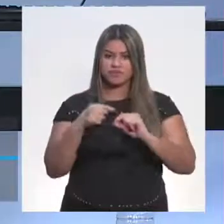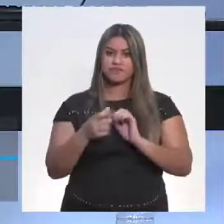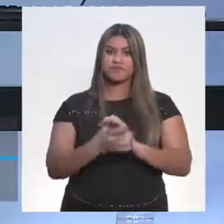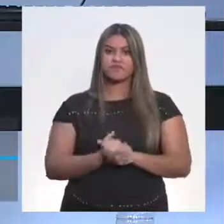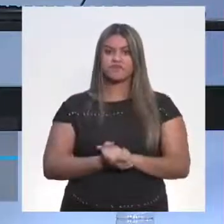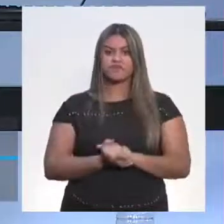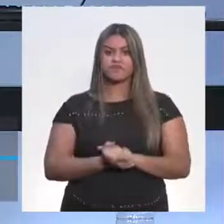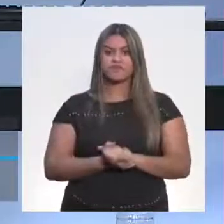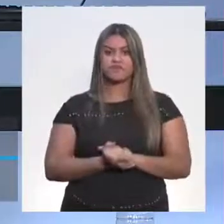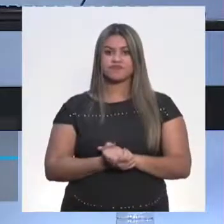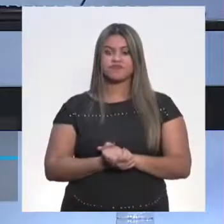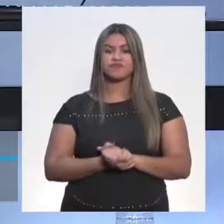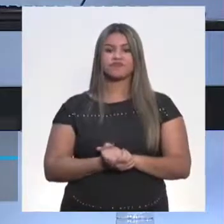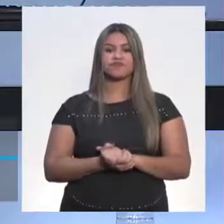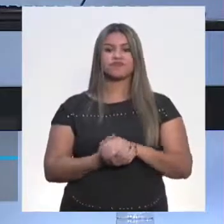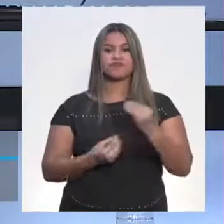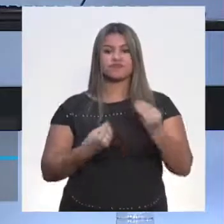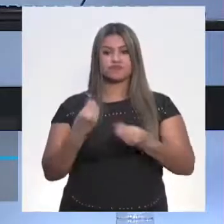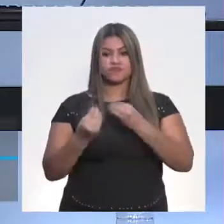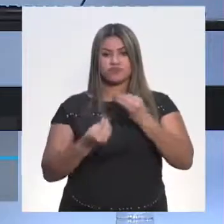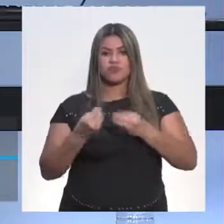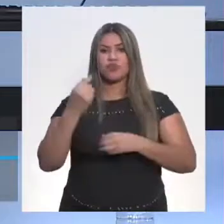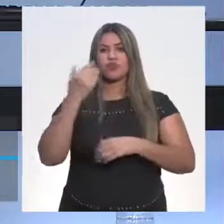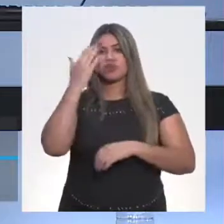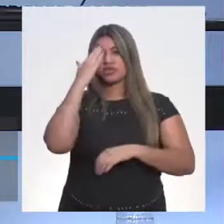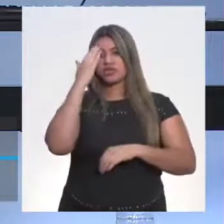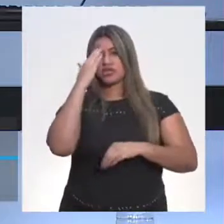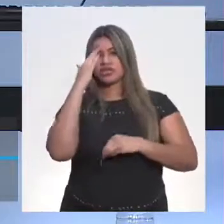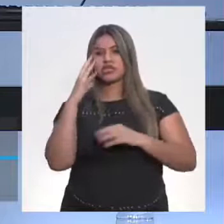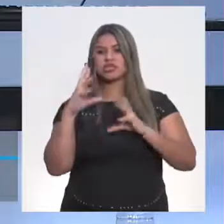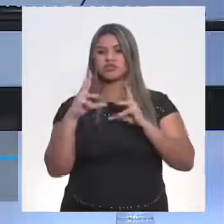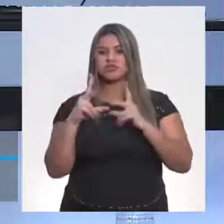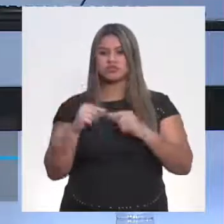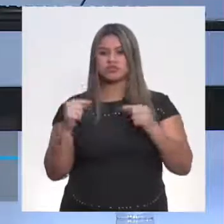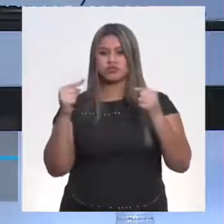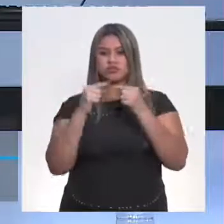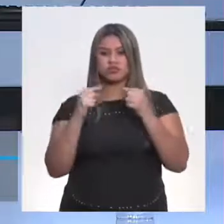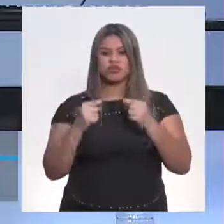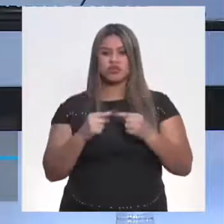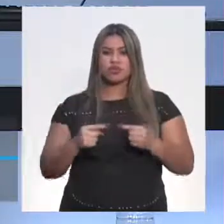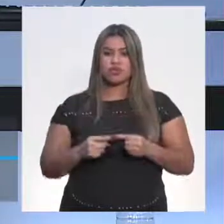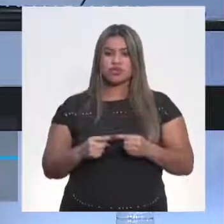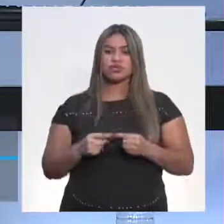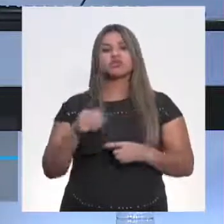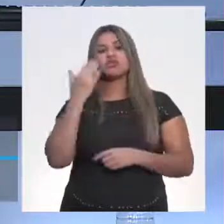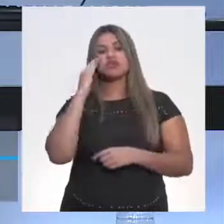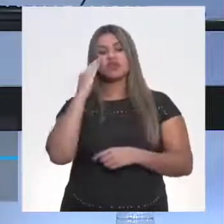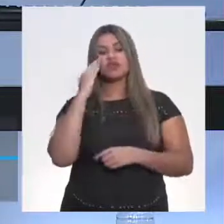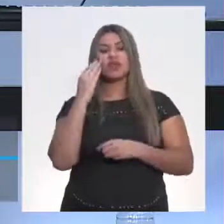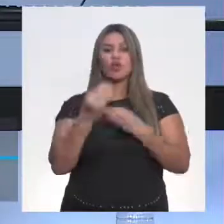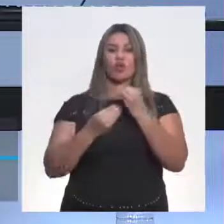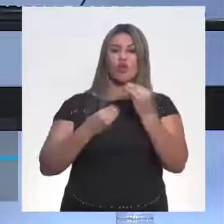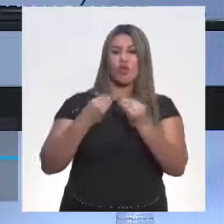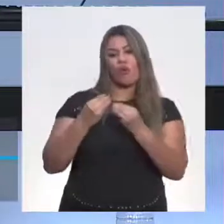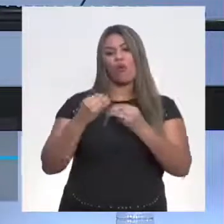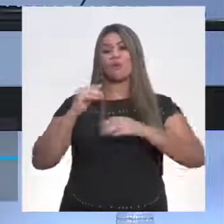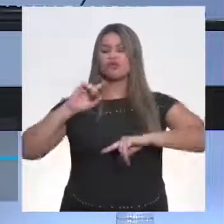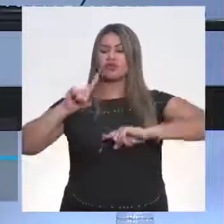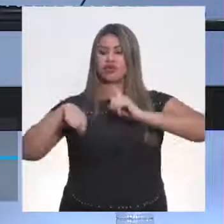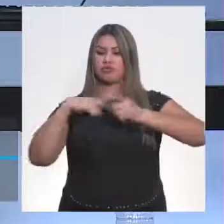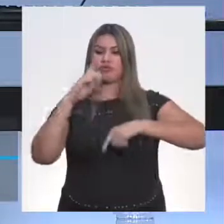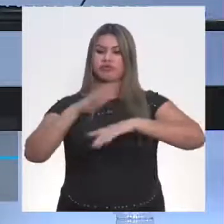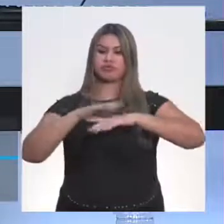então entender melhor e sistemas permite com que a gente possa ter uma autonomia e escolhas cada